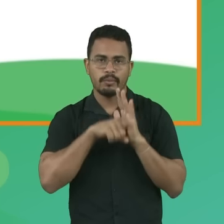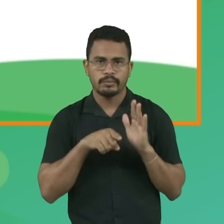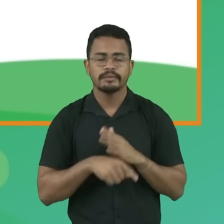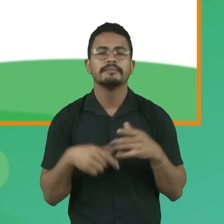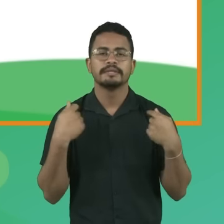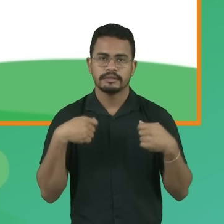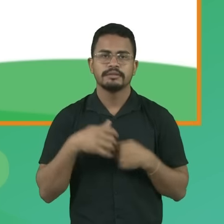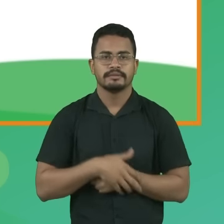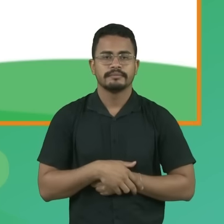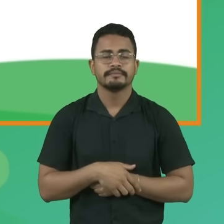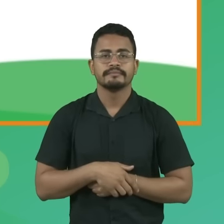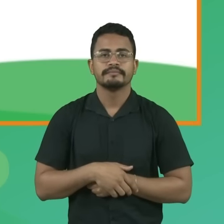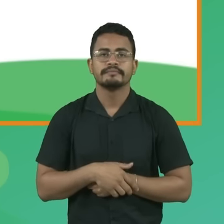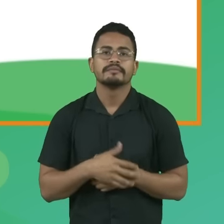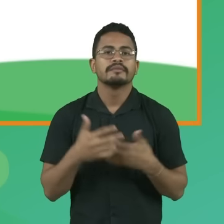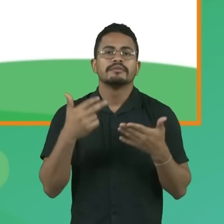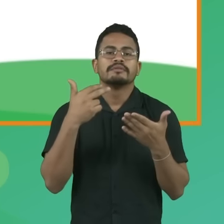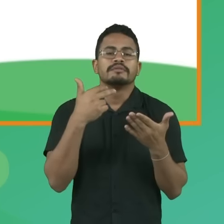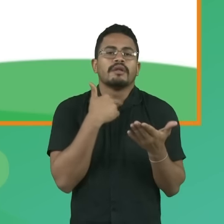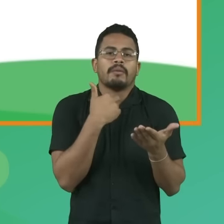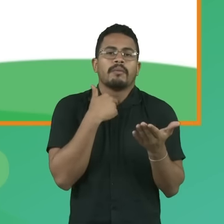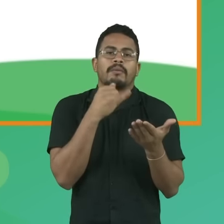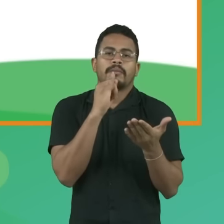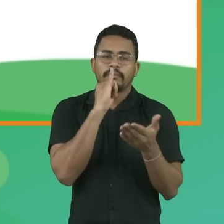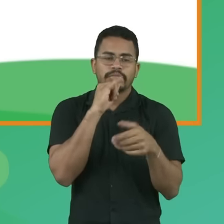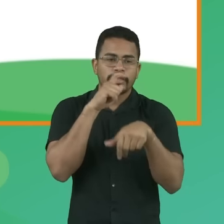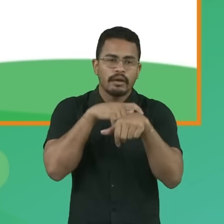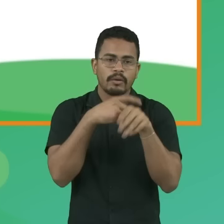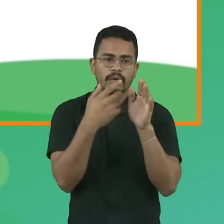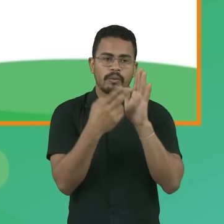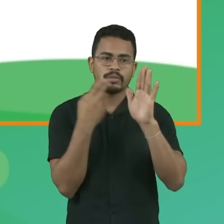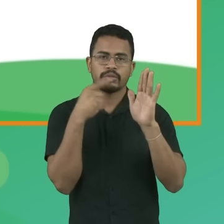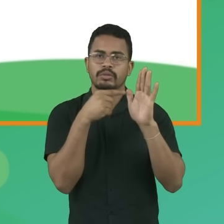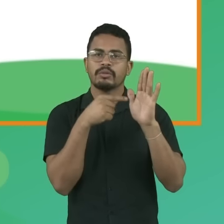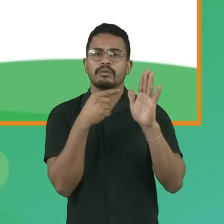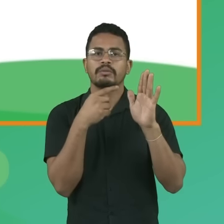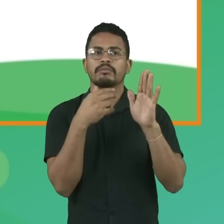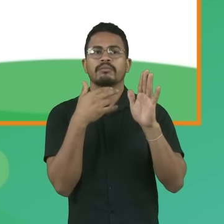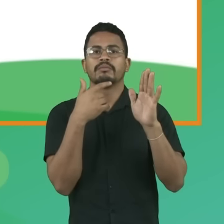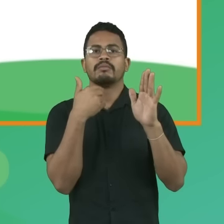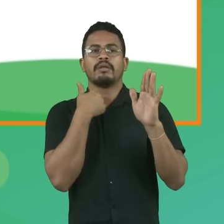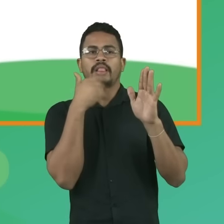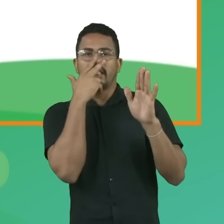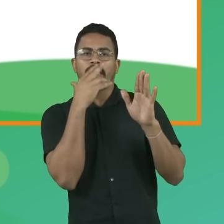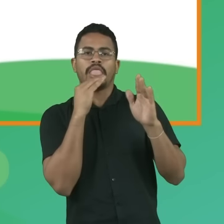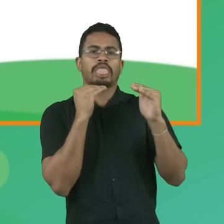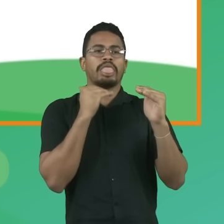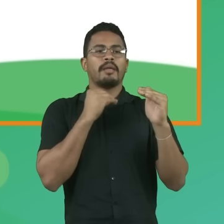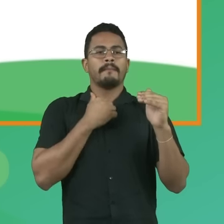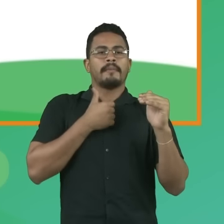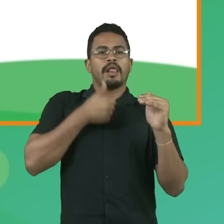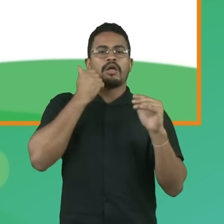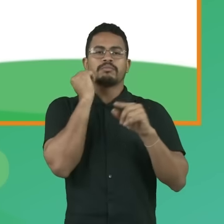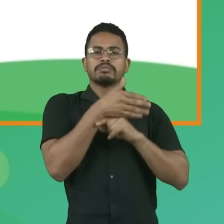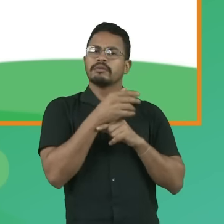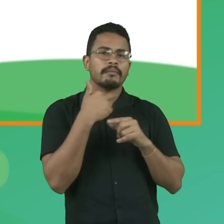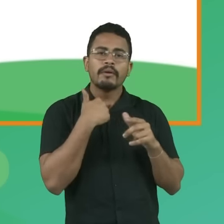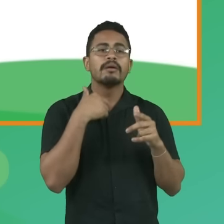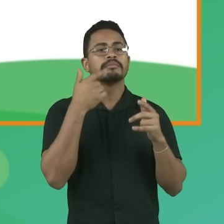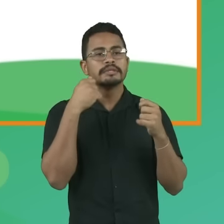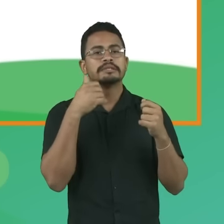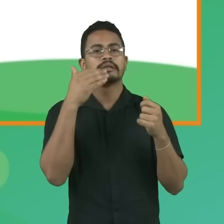querer ultrapassar o autor do texto ali que está sendo lido, né? Você tem que entender o que ele quer dizer, aonde ele quer chegar e tentar